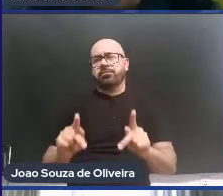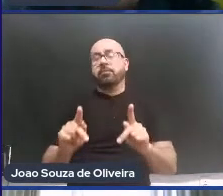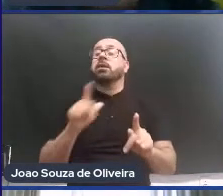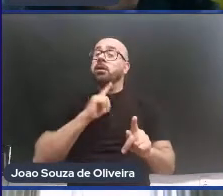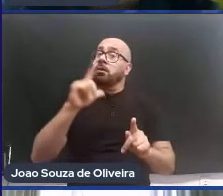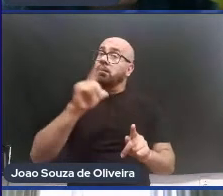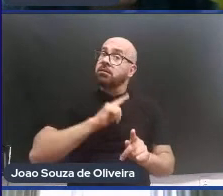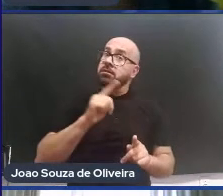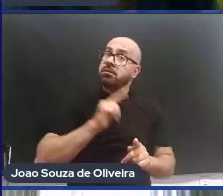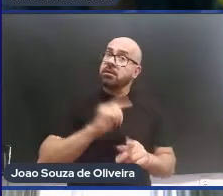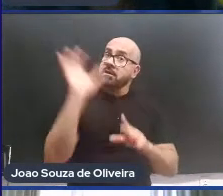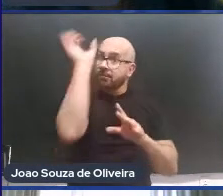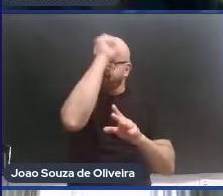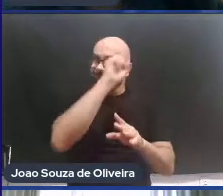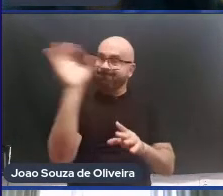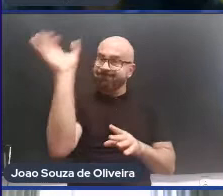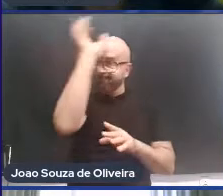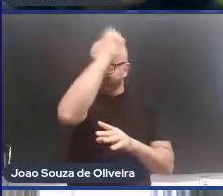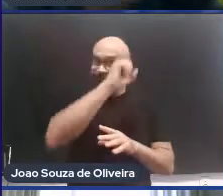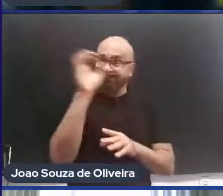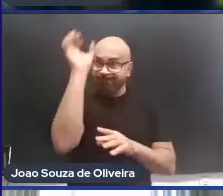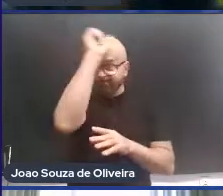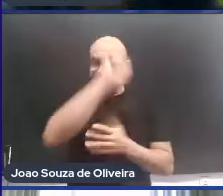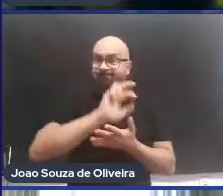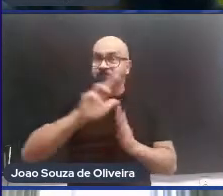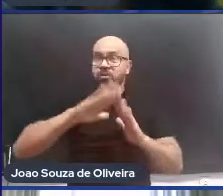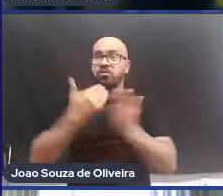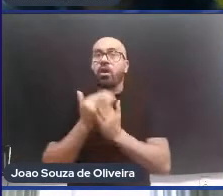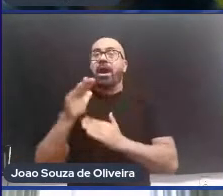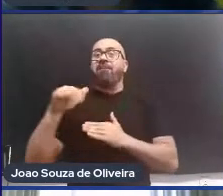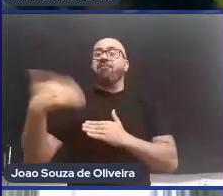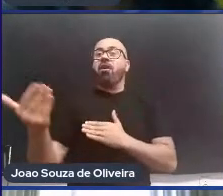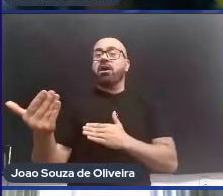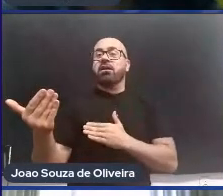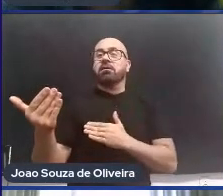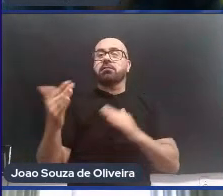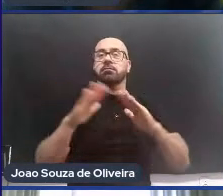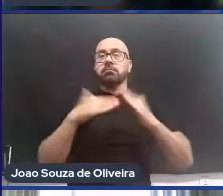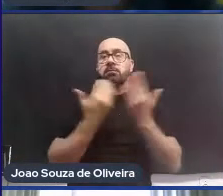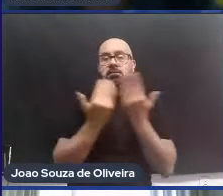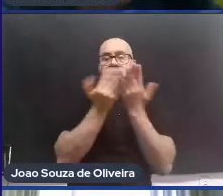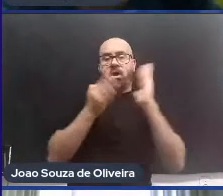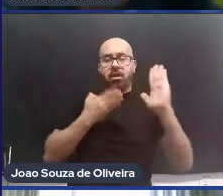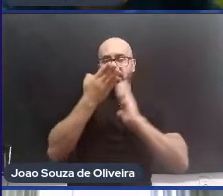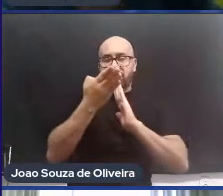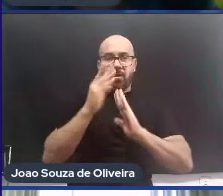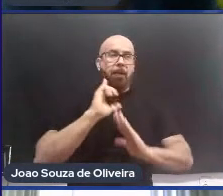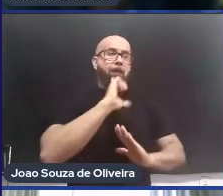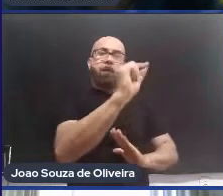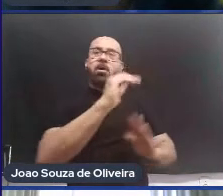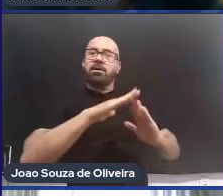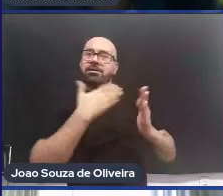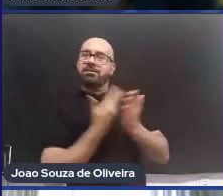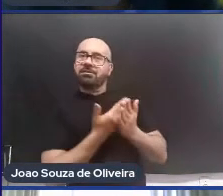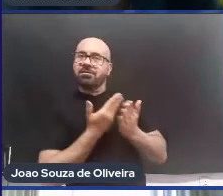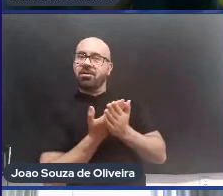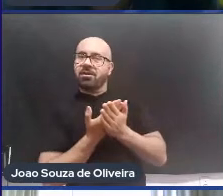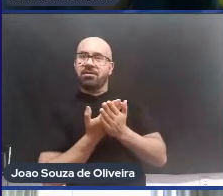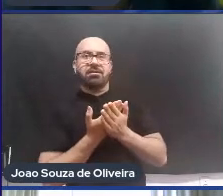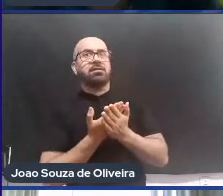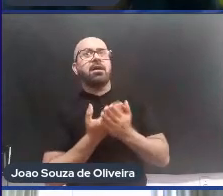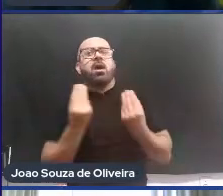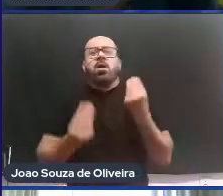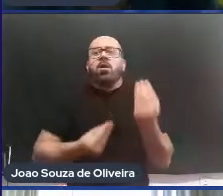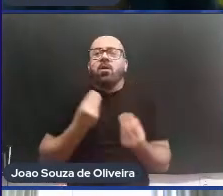muito aprendizagem espaços não-escolares na entrada da escola na saída da escola como a gente